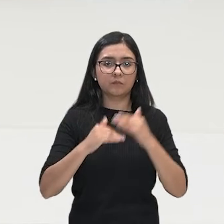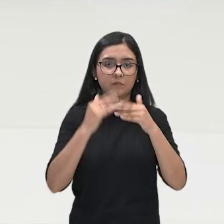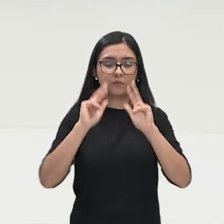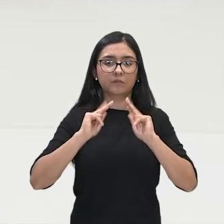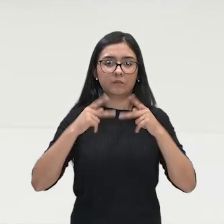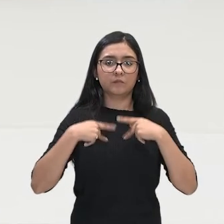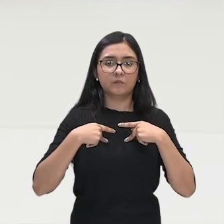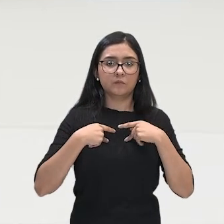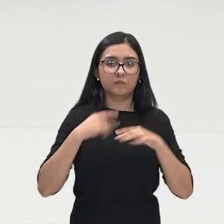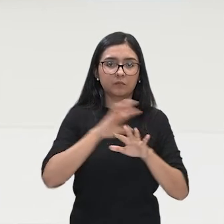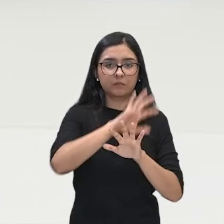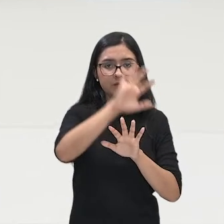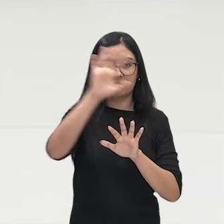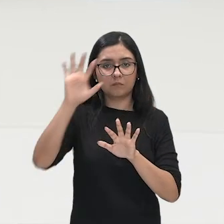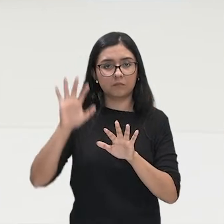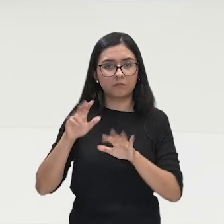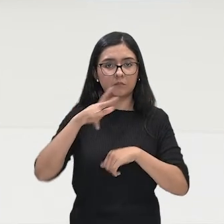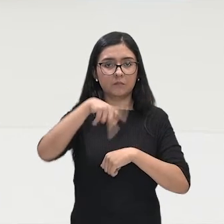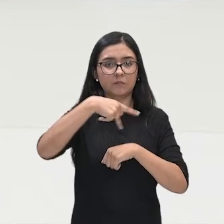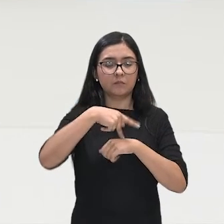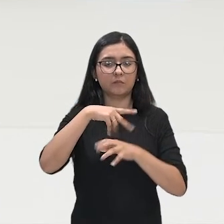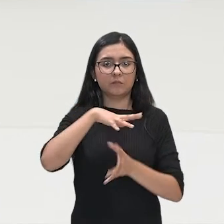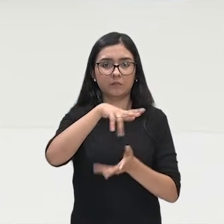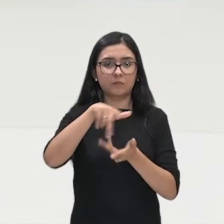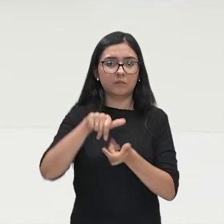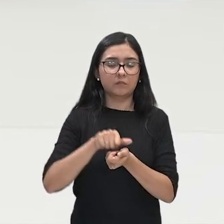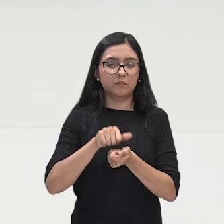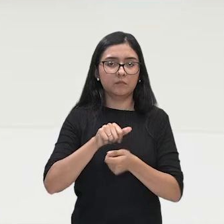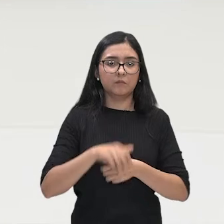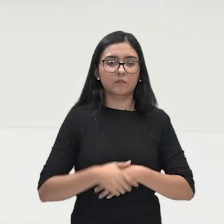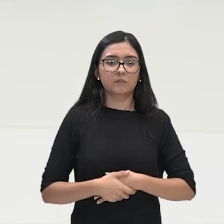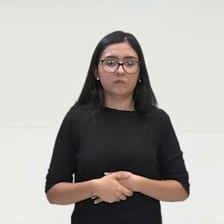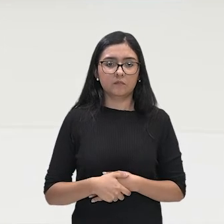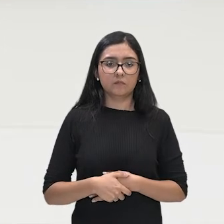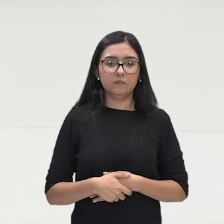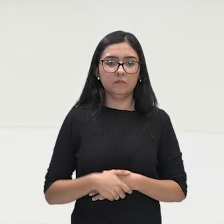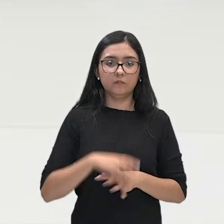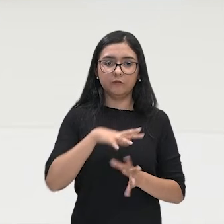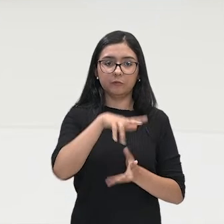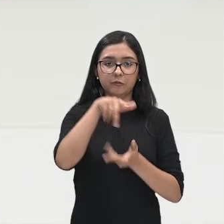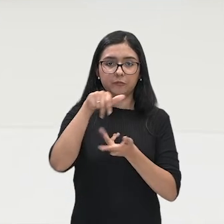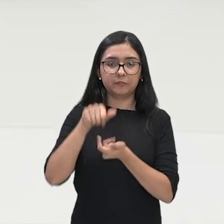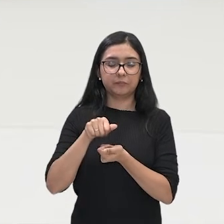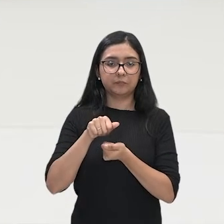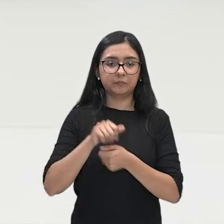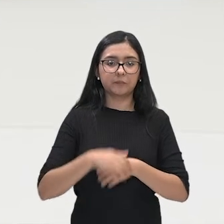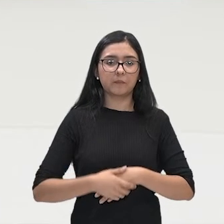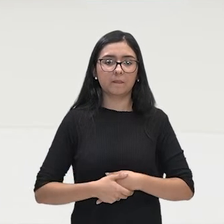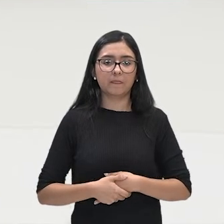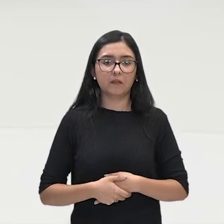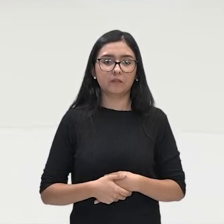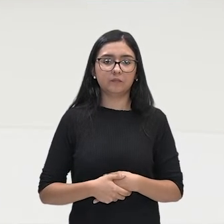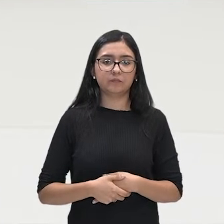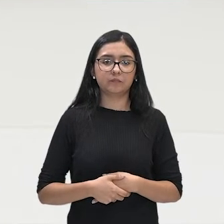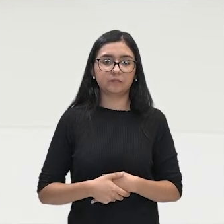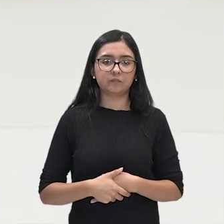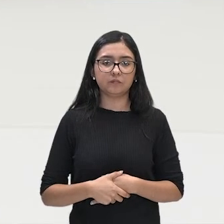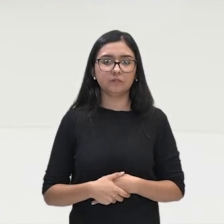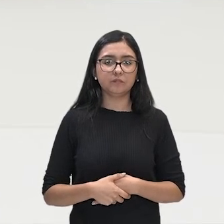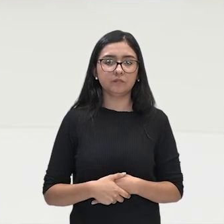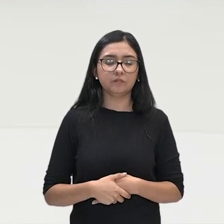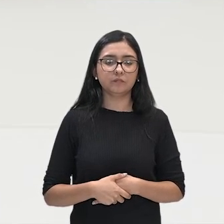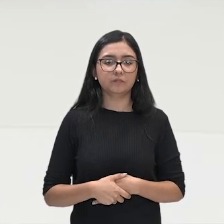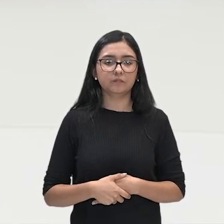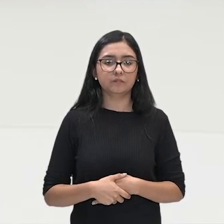diversos países do mundo, não só no Brasil, né, mas na maioria dos países,